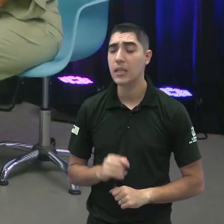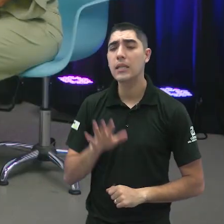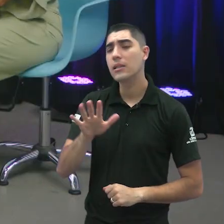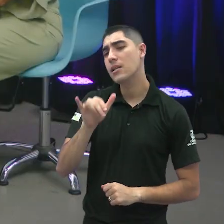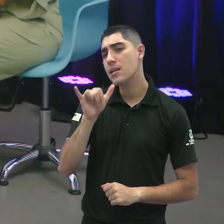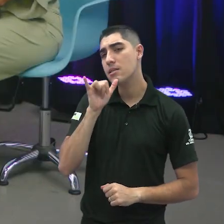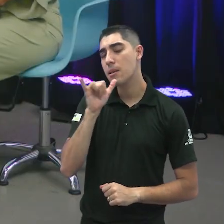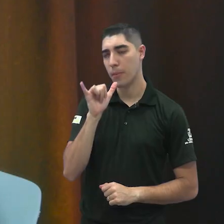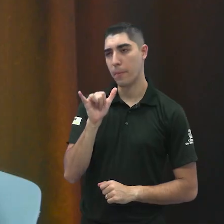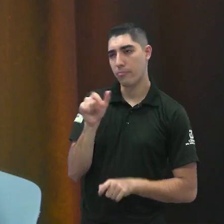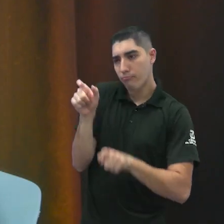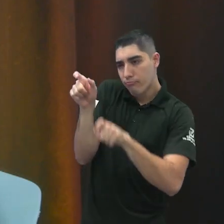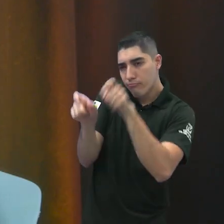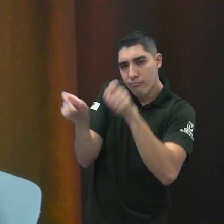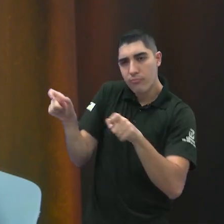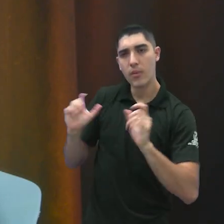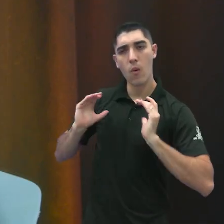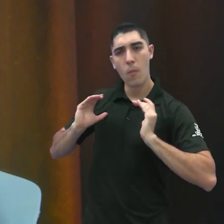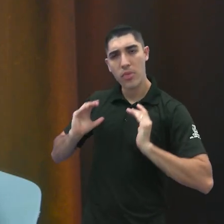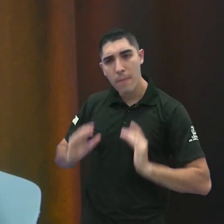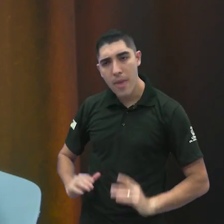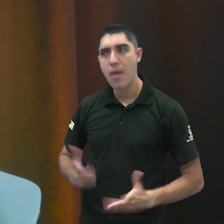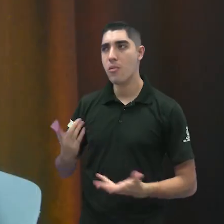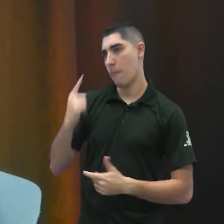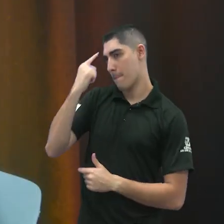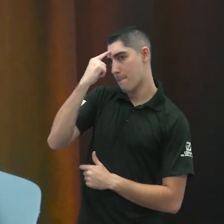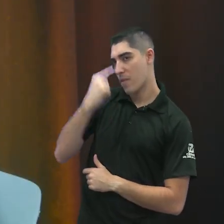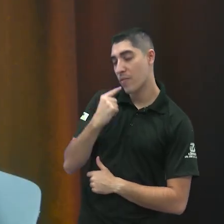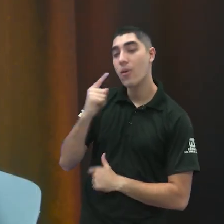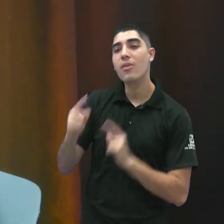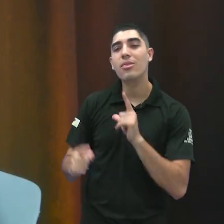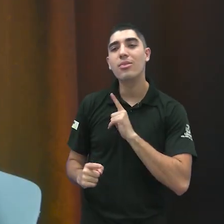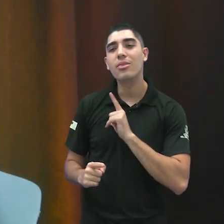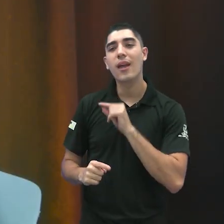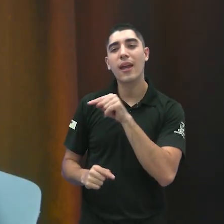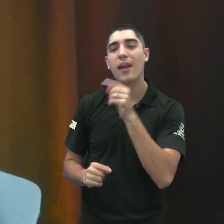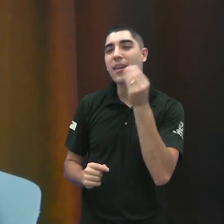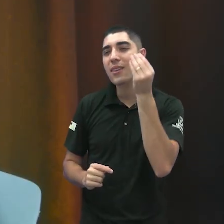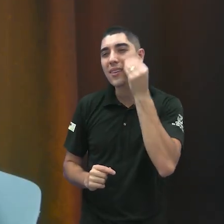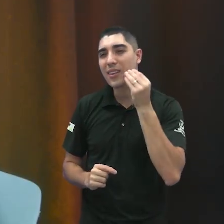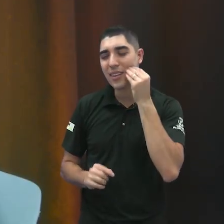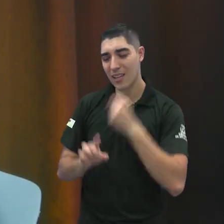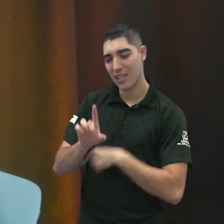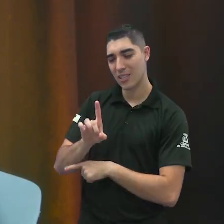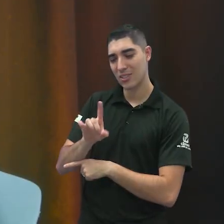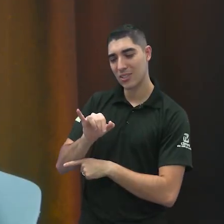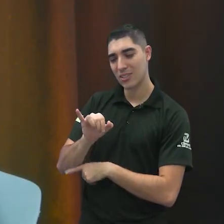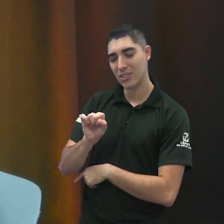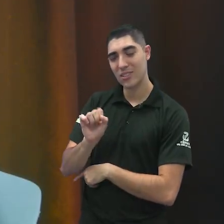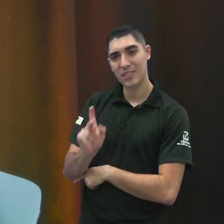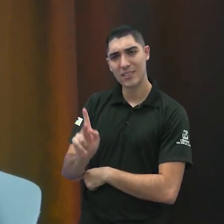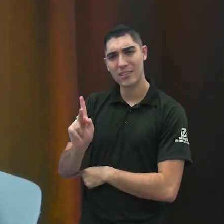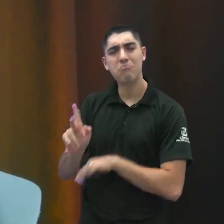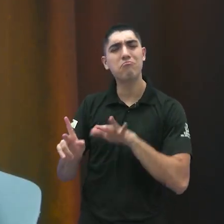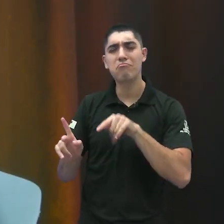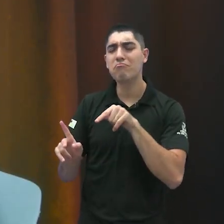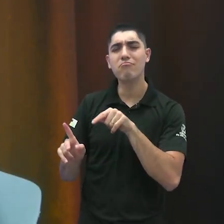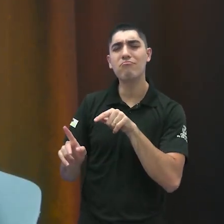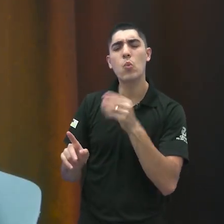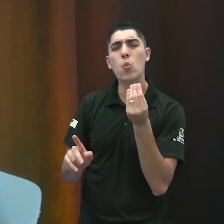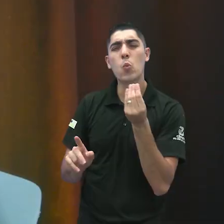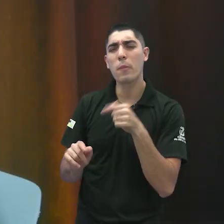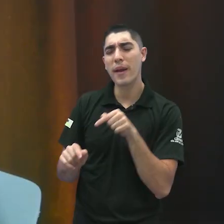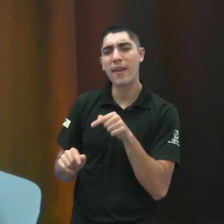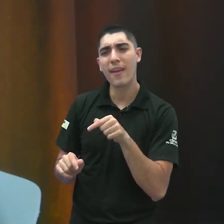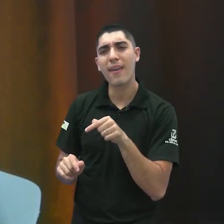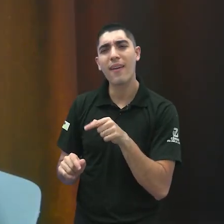de perfil, de comportamento, a gente lembra logo daquele teste do DISC, né? Sim. Então, assim, como que o DISC, ele traduz